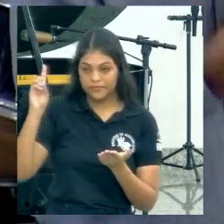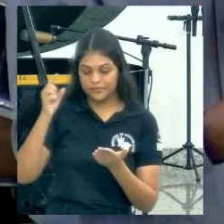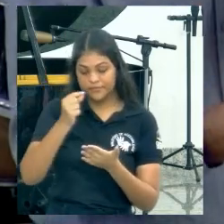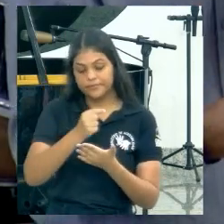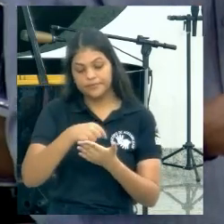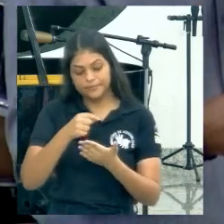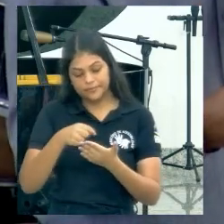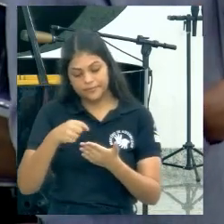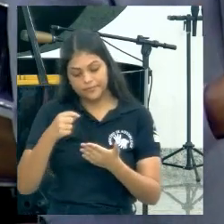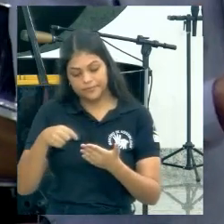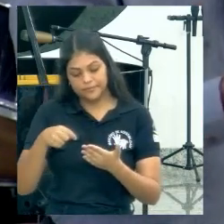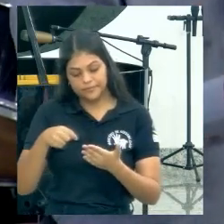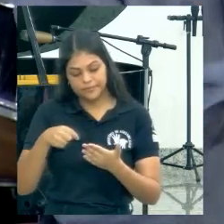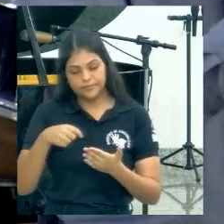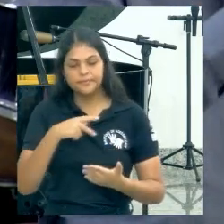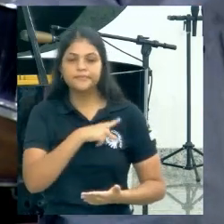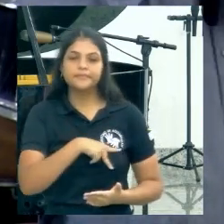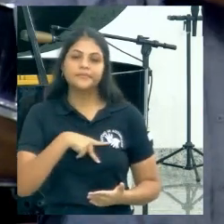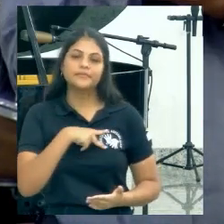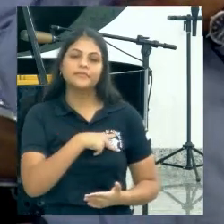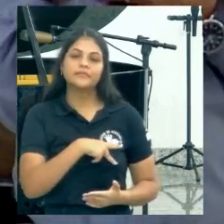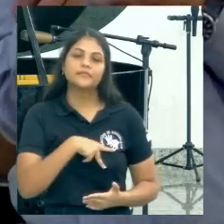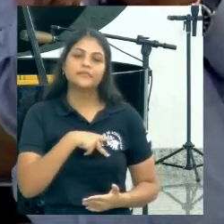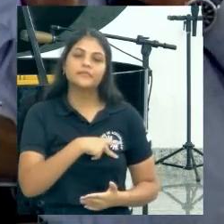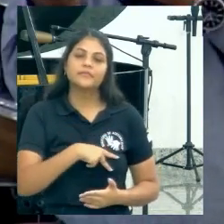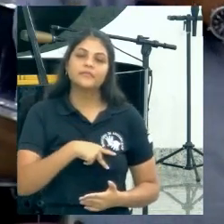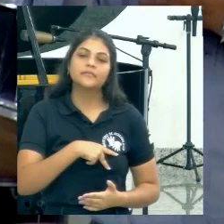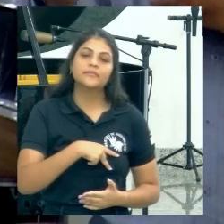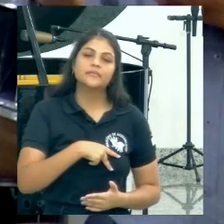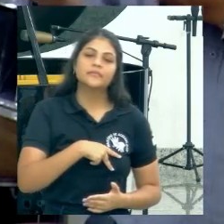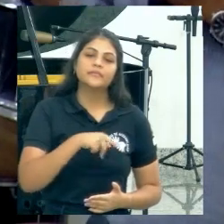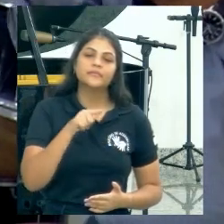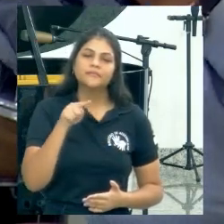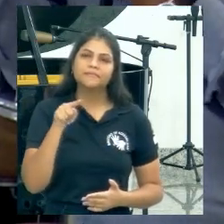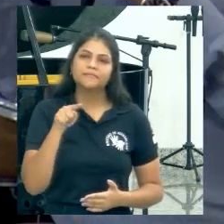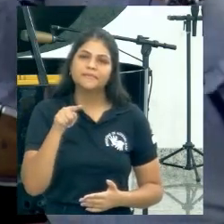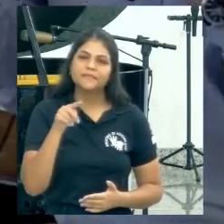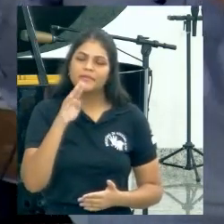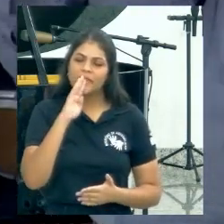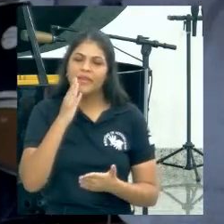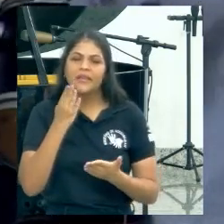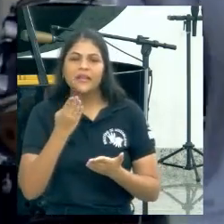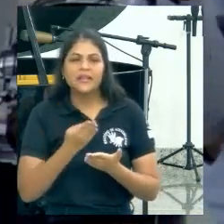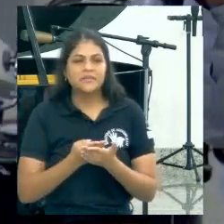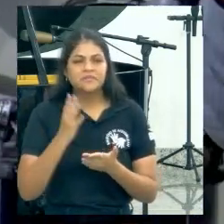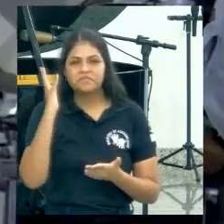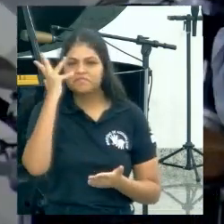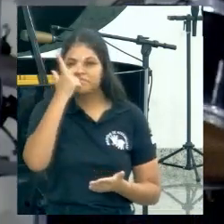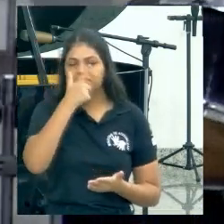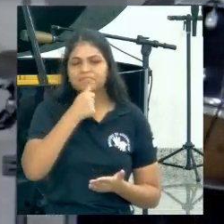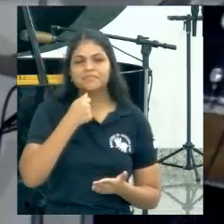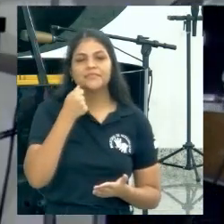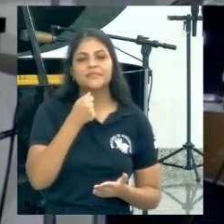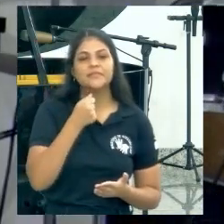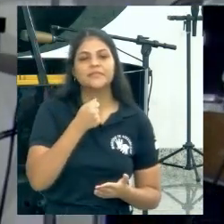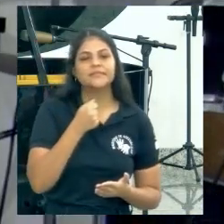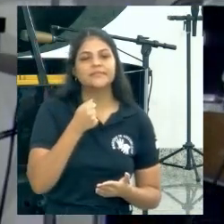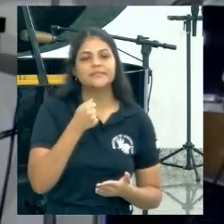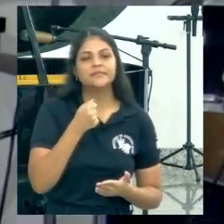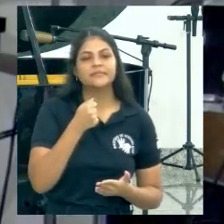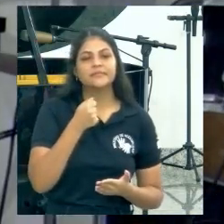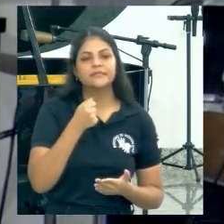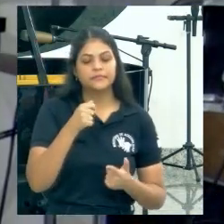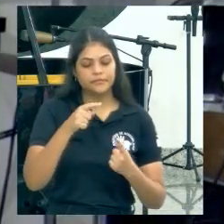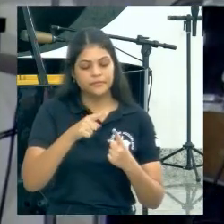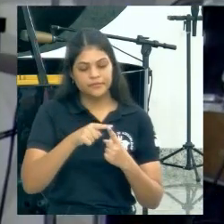pelo apóstolo Paulo que mais lhe impressiona pela sua beleza? Qual é o texto? Alguém pode me dizer?